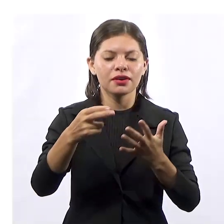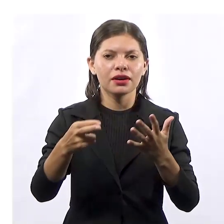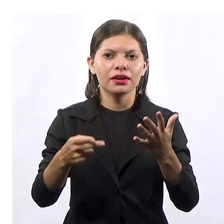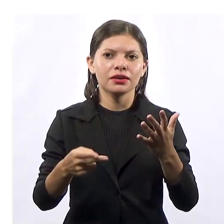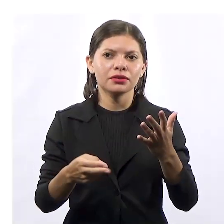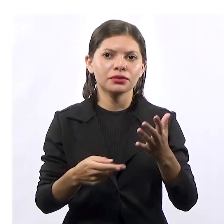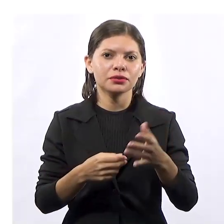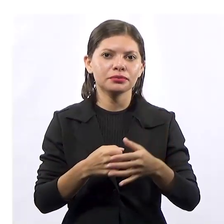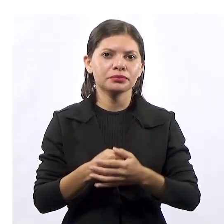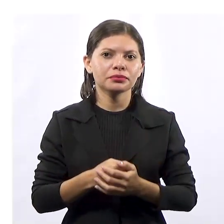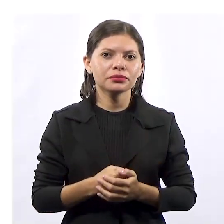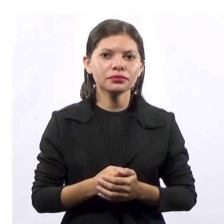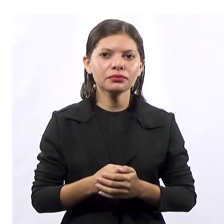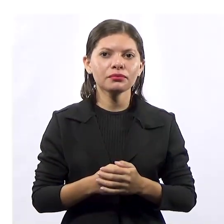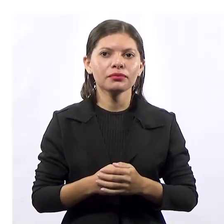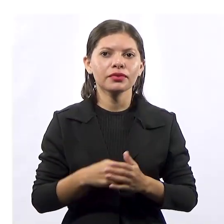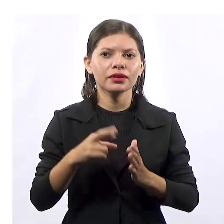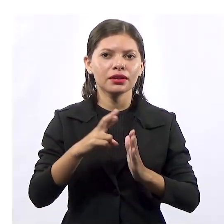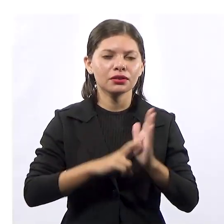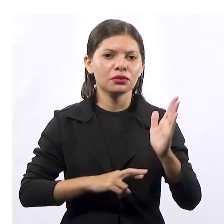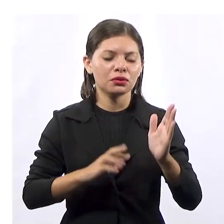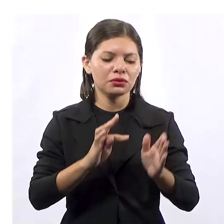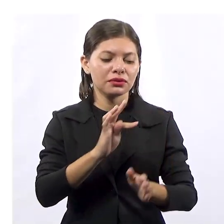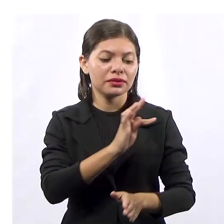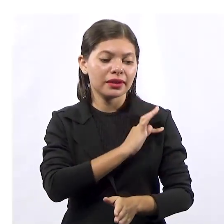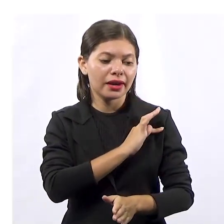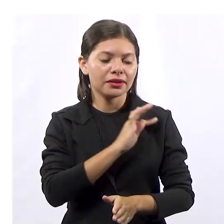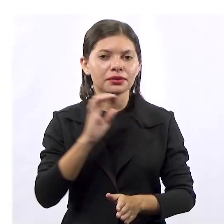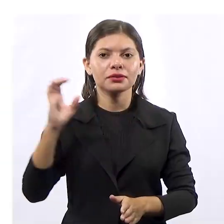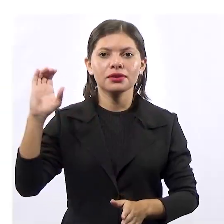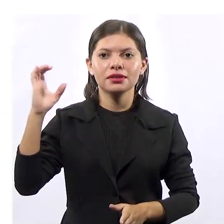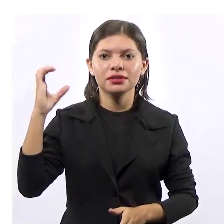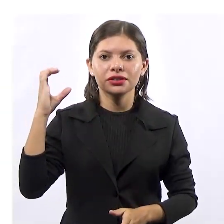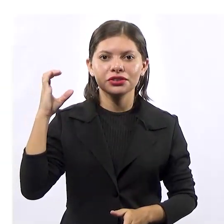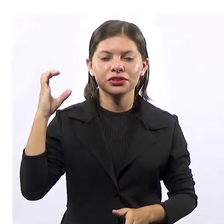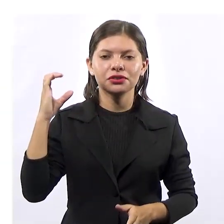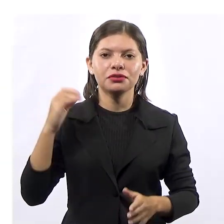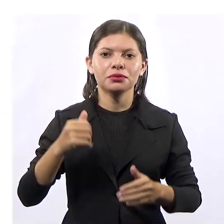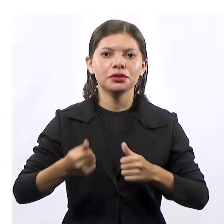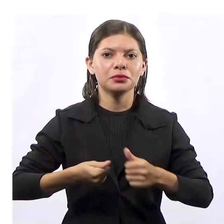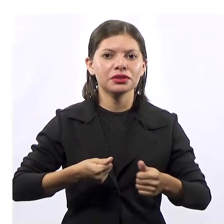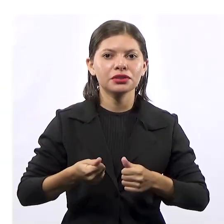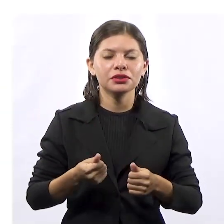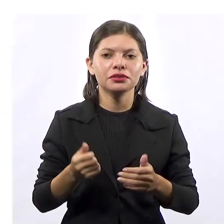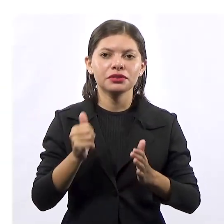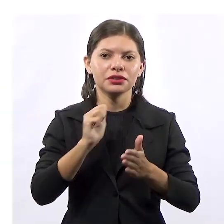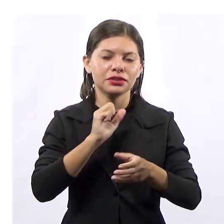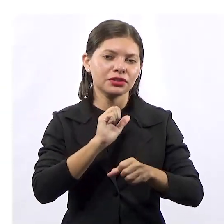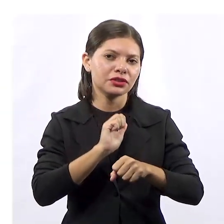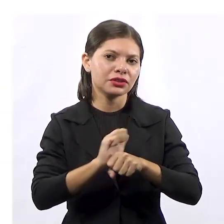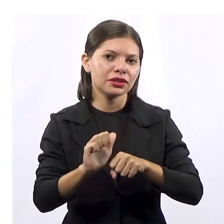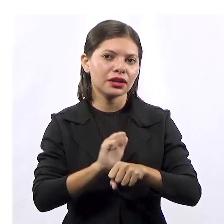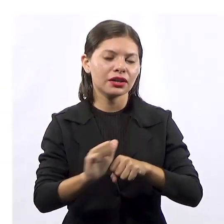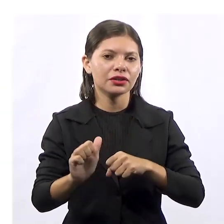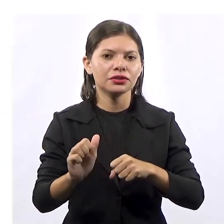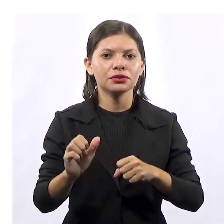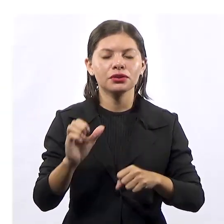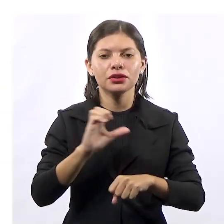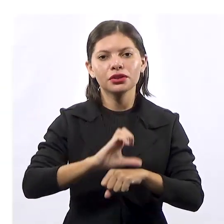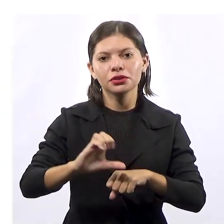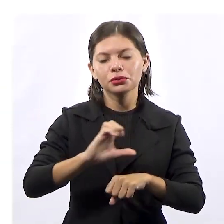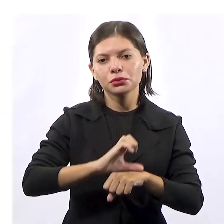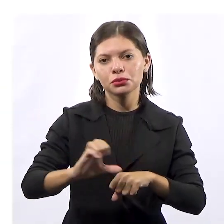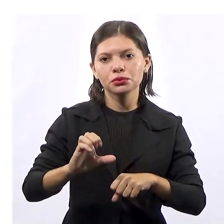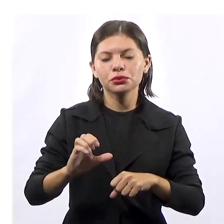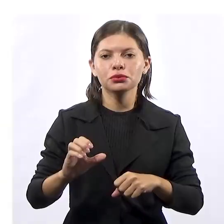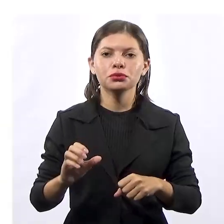sendo, vários são os tipos de relatório: técnico, científico, administrativo, de estágio, de visita, de cursos